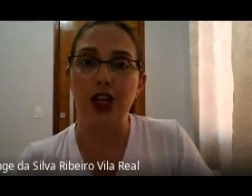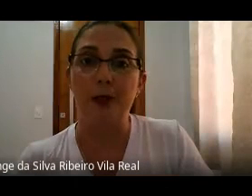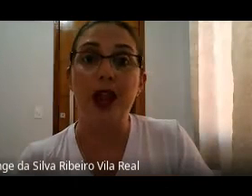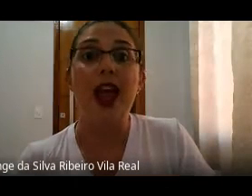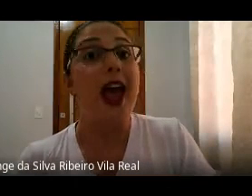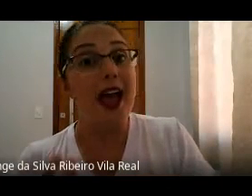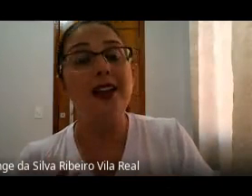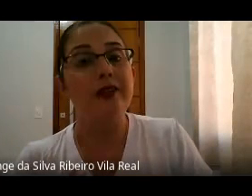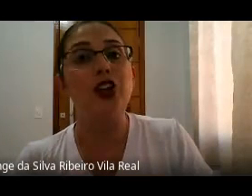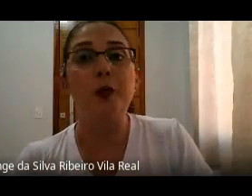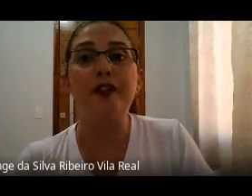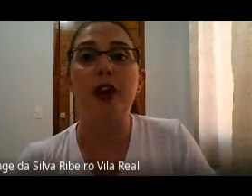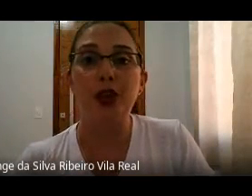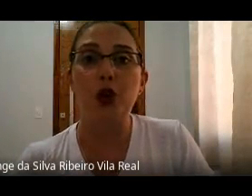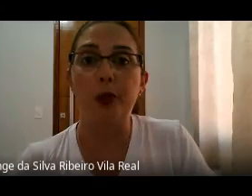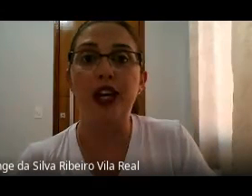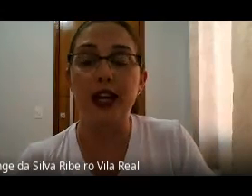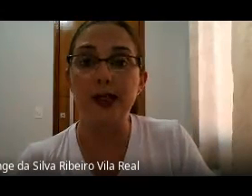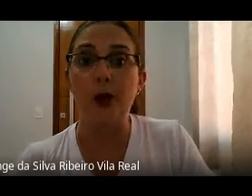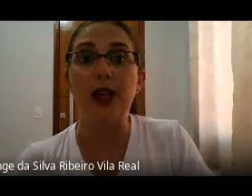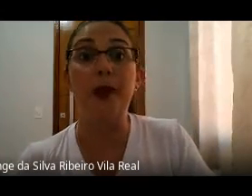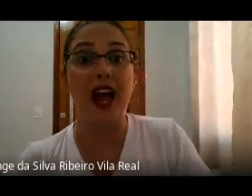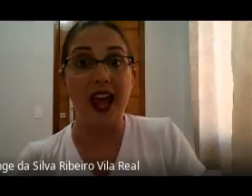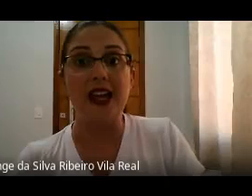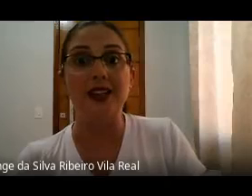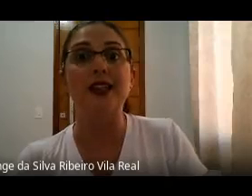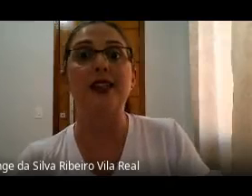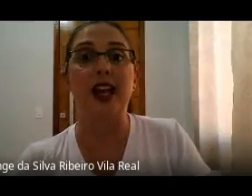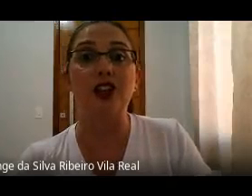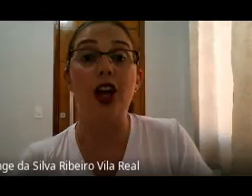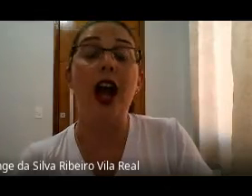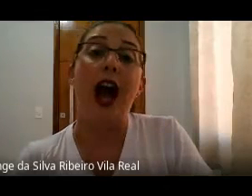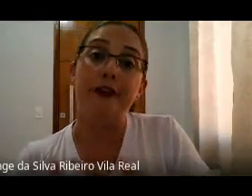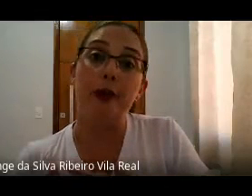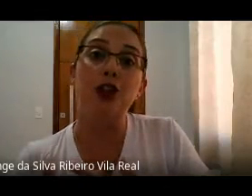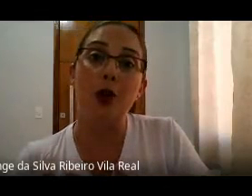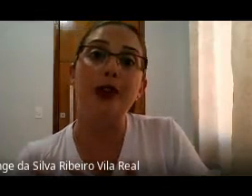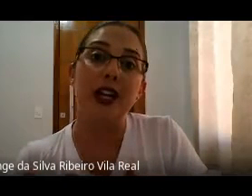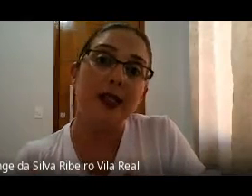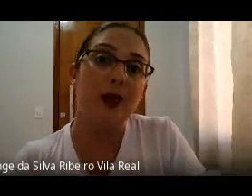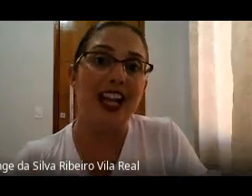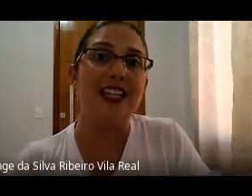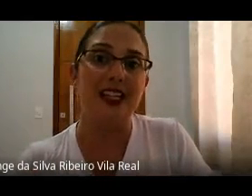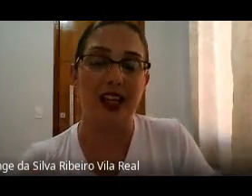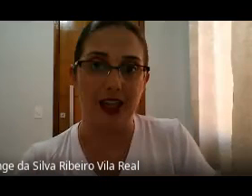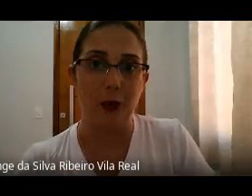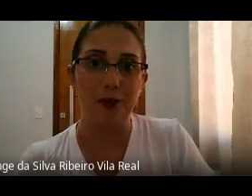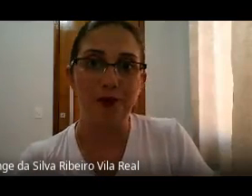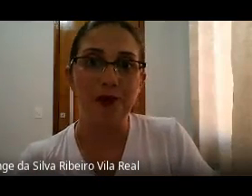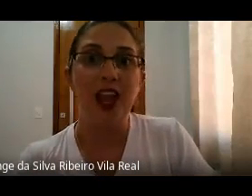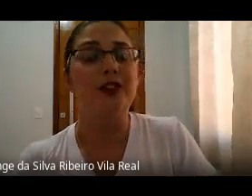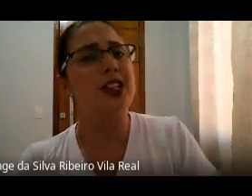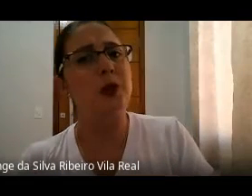dia a dia, é através de uma forma de comunicação que para eles seja a forma de comunicação que eles